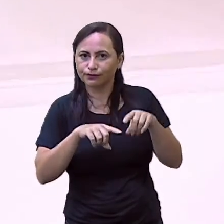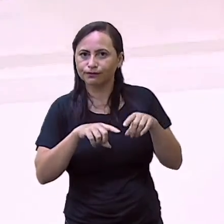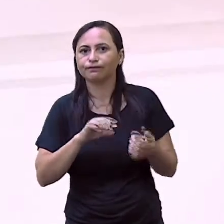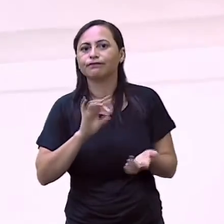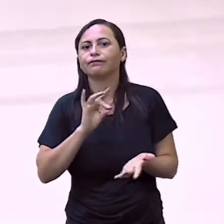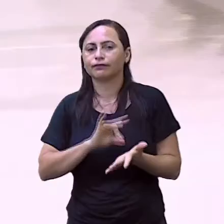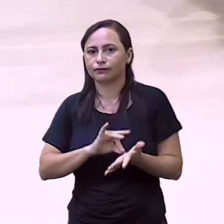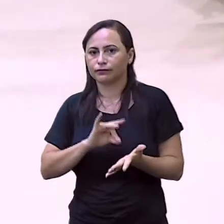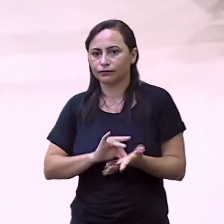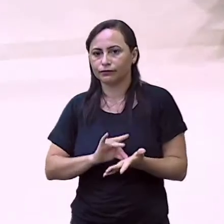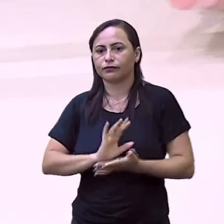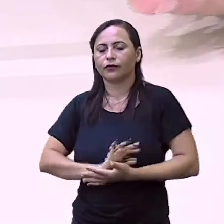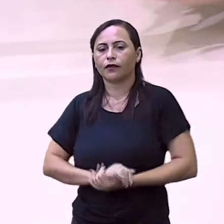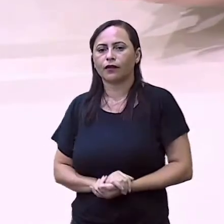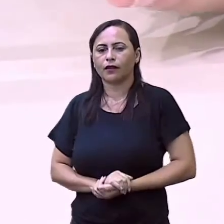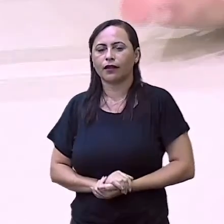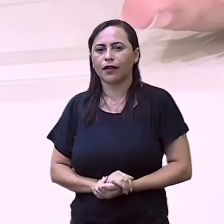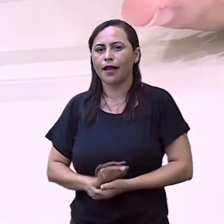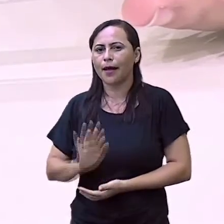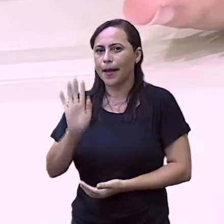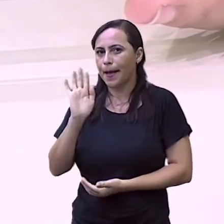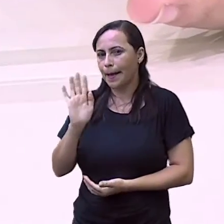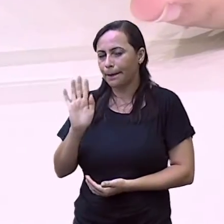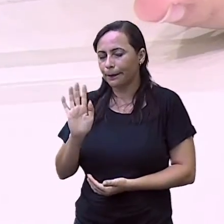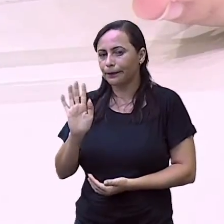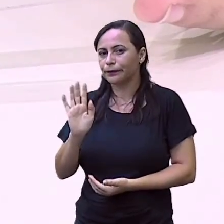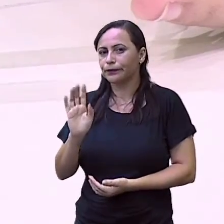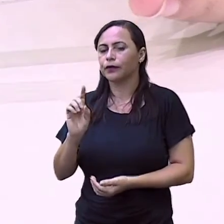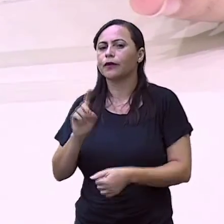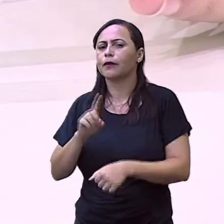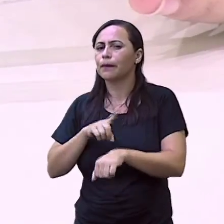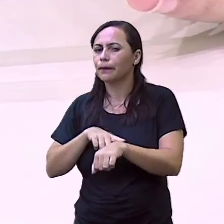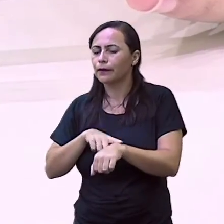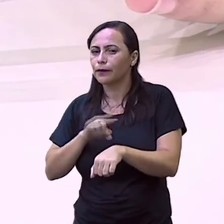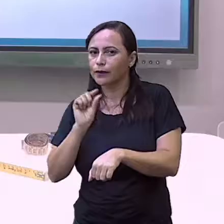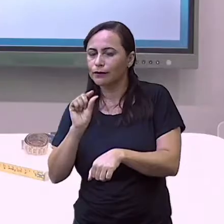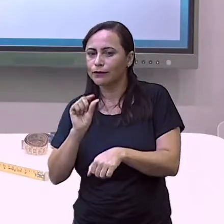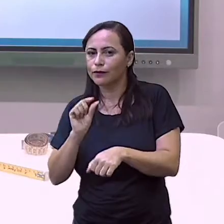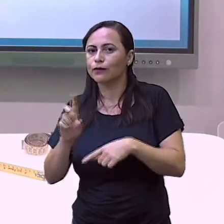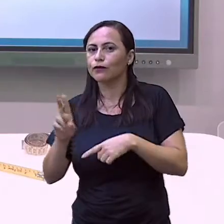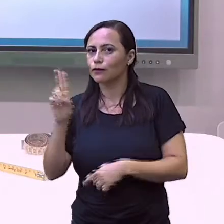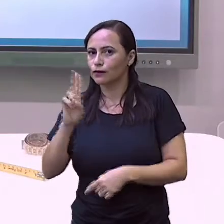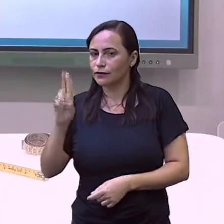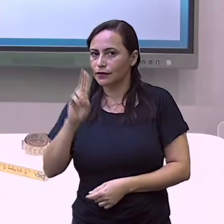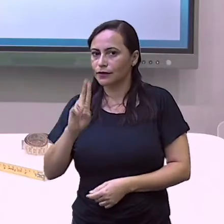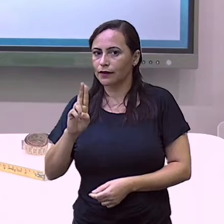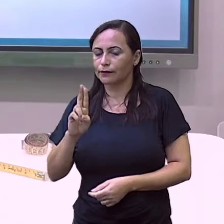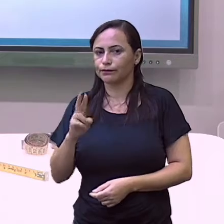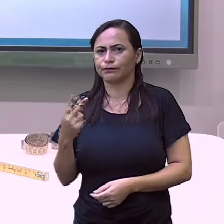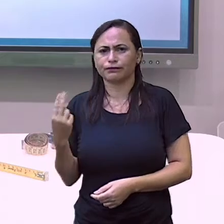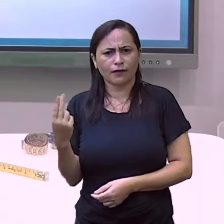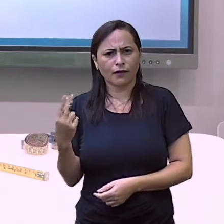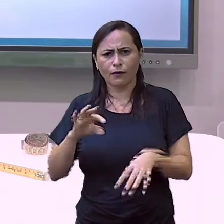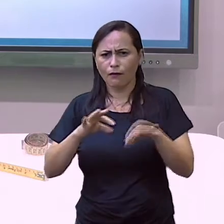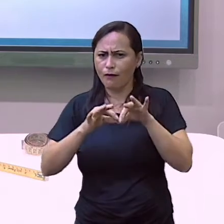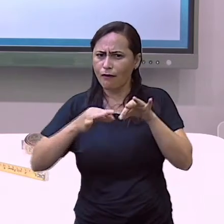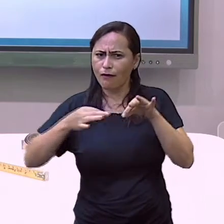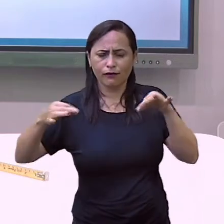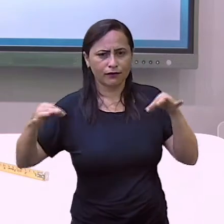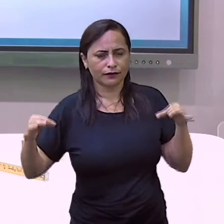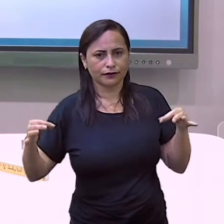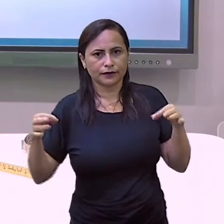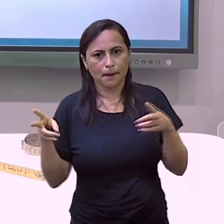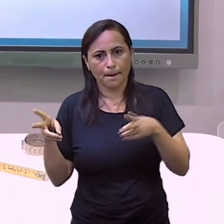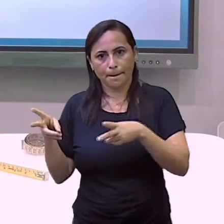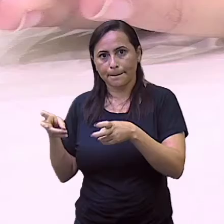é mesmo? Então, daqui a pouquinho nós vamos utilizar o mesmo sistema é a régua, o mesmo sistema da fita. Se você observar,